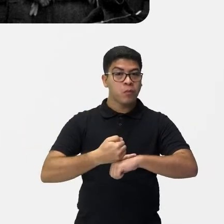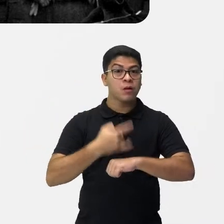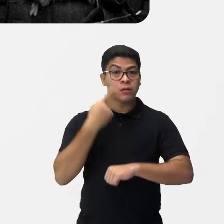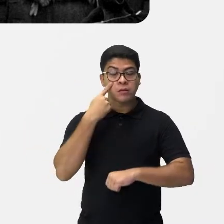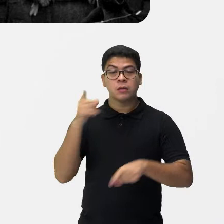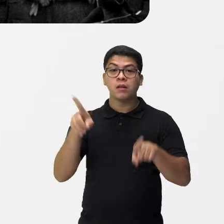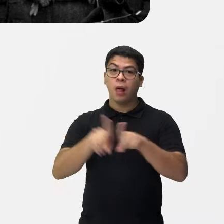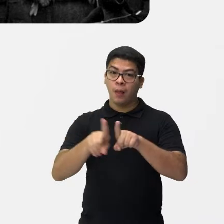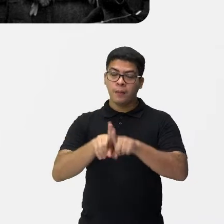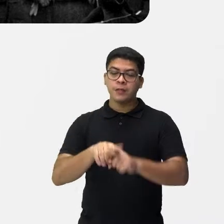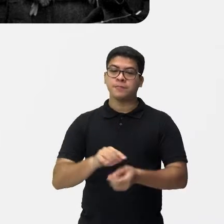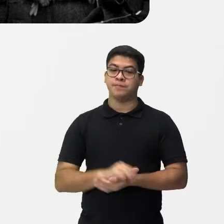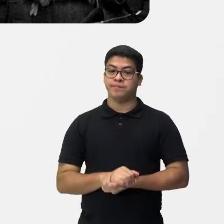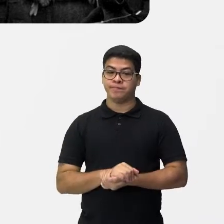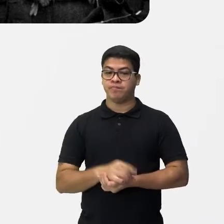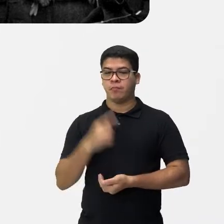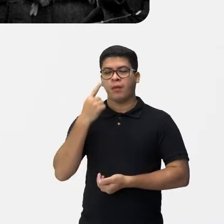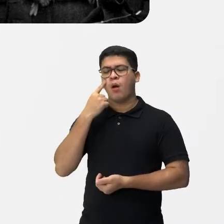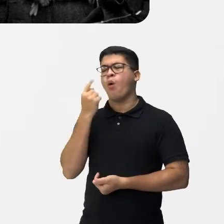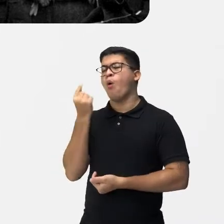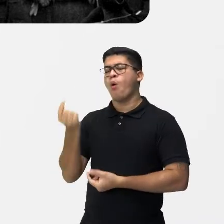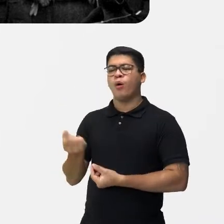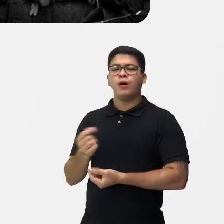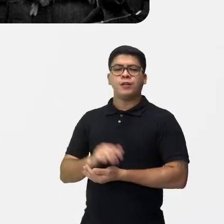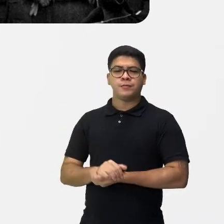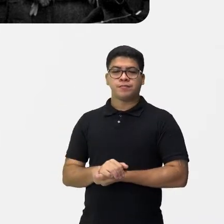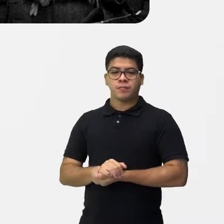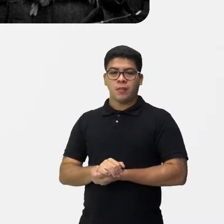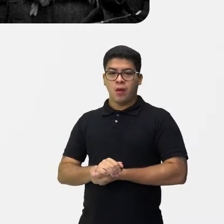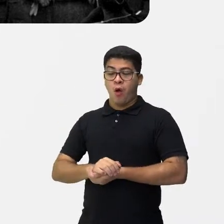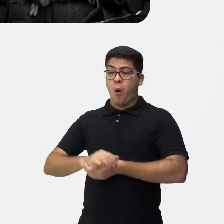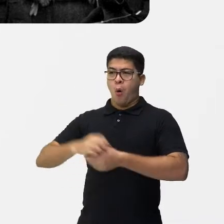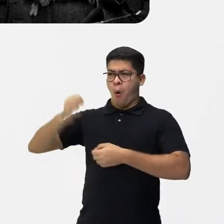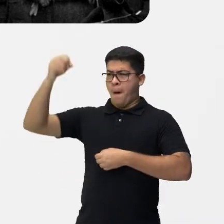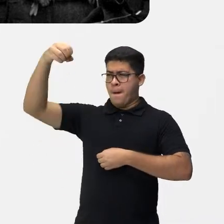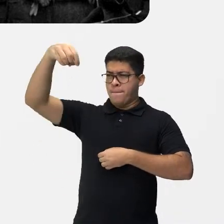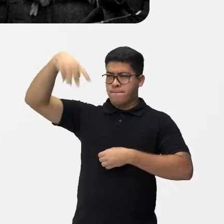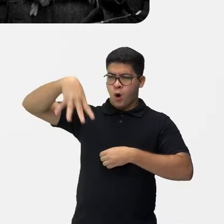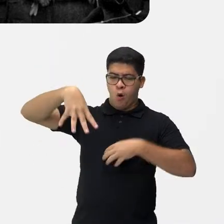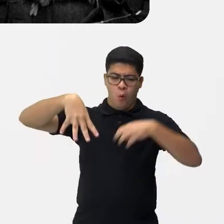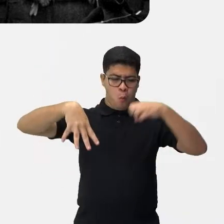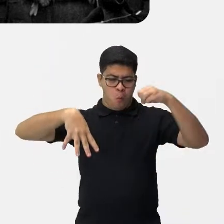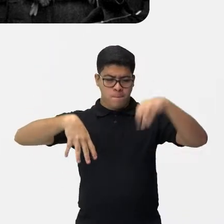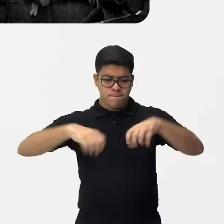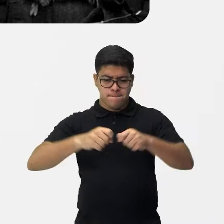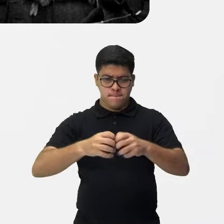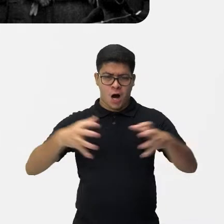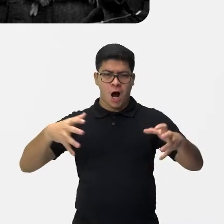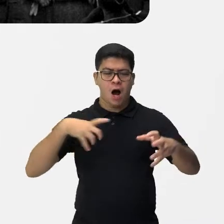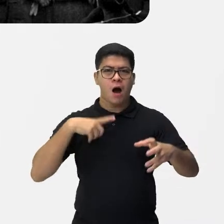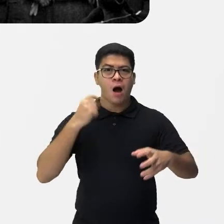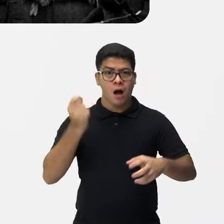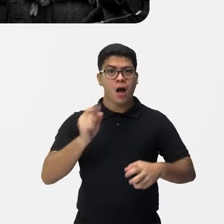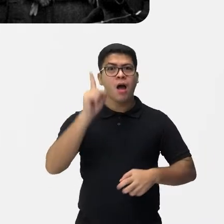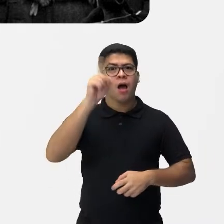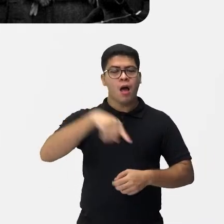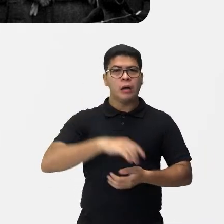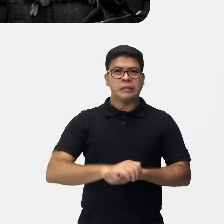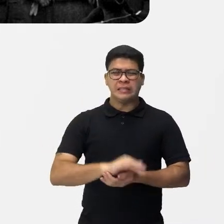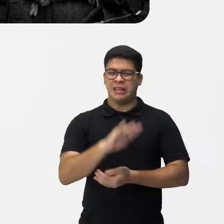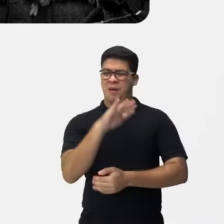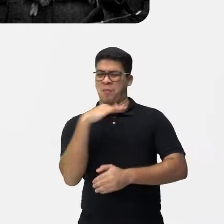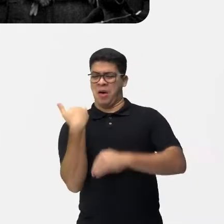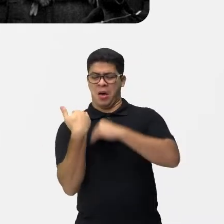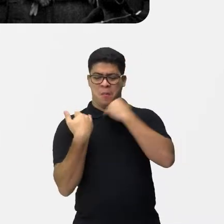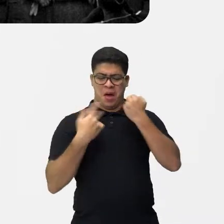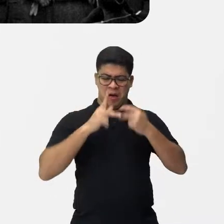rendição incondicional dos holandeses, eles vão bombardear esse território também. E aqui na Segunda Guerra a gente vai ver uma morte em